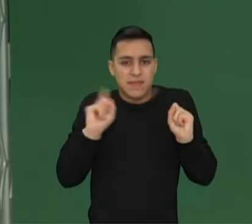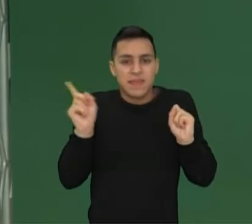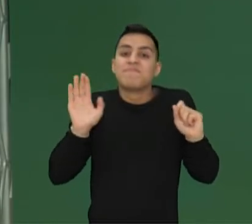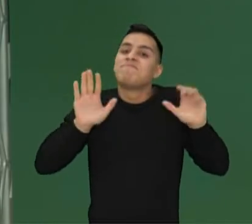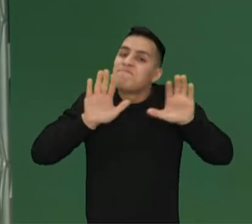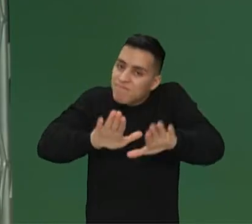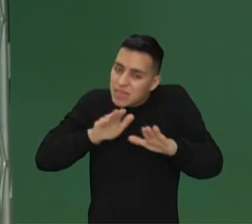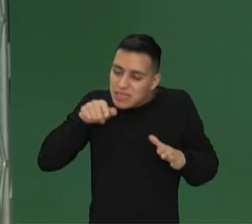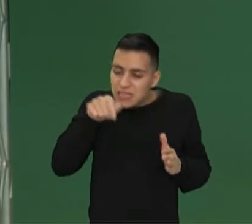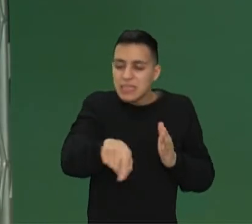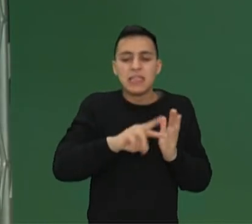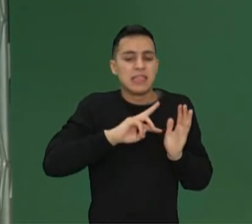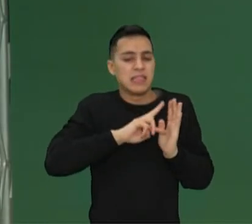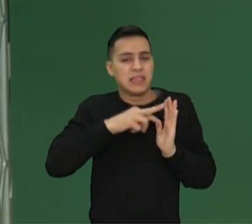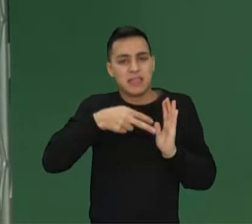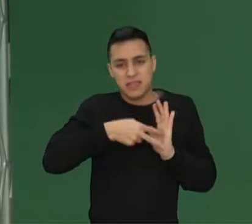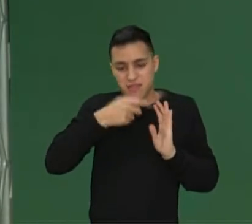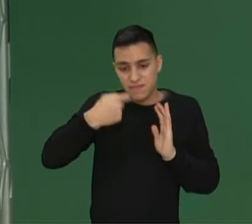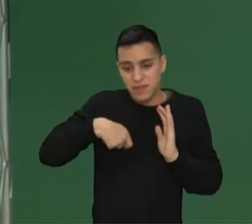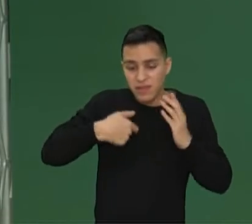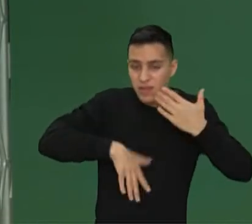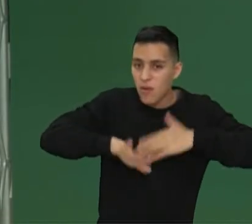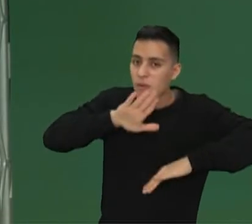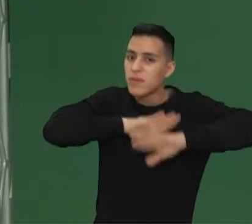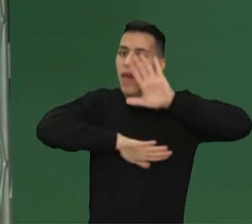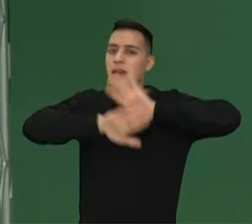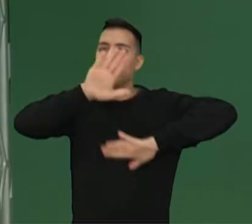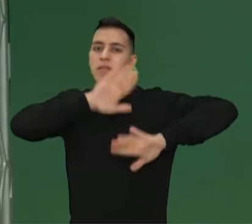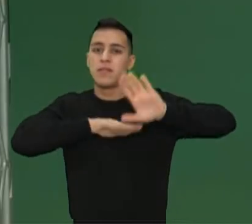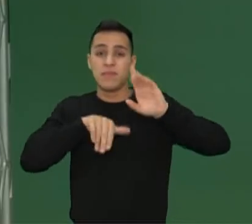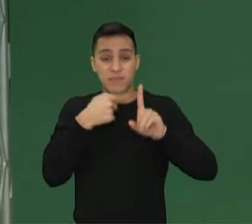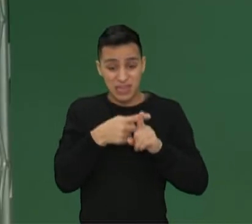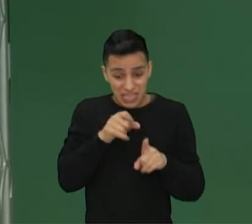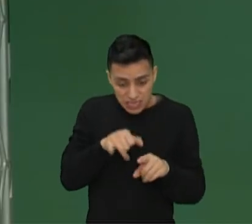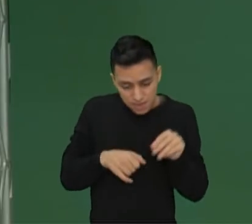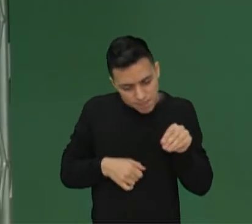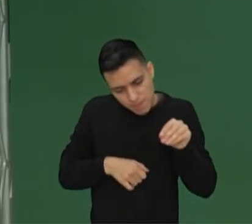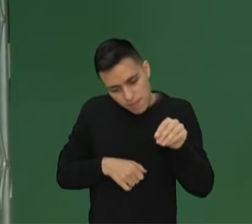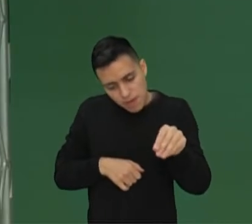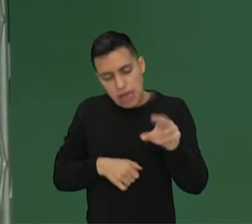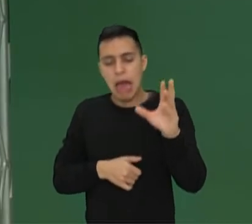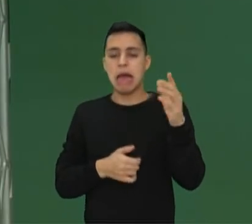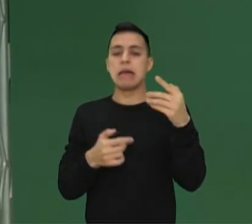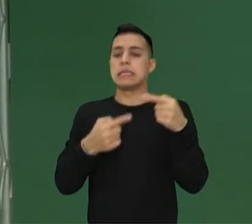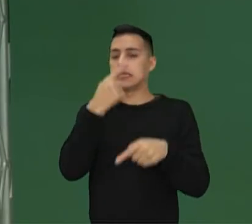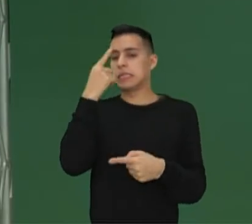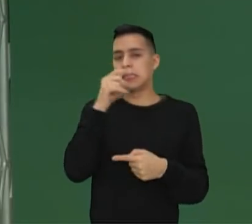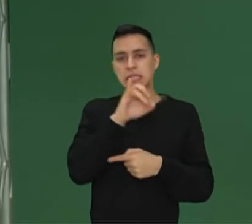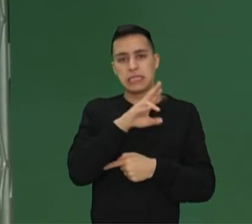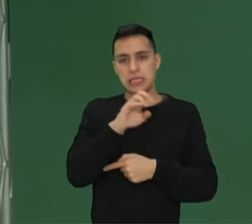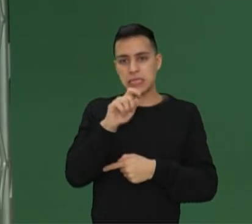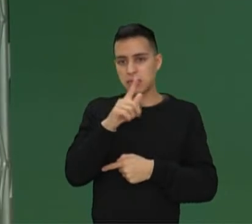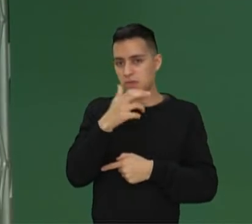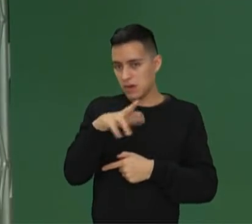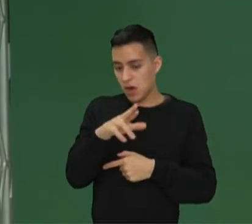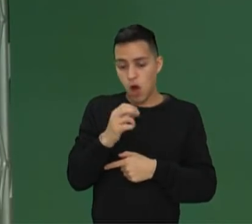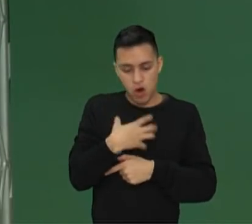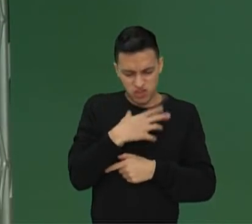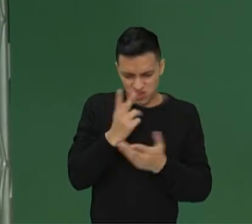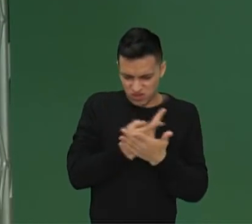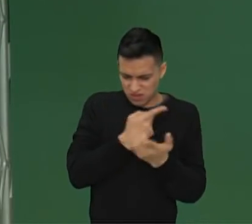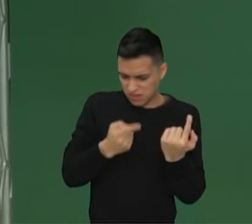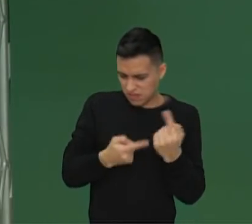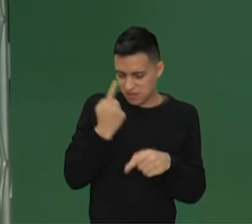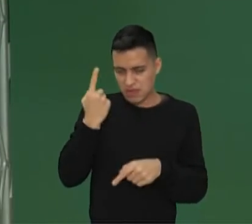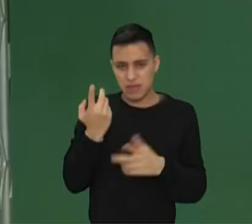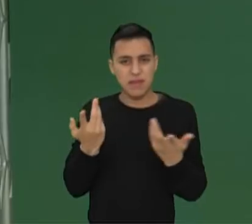mas tem que cuidar porque andou a mais do que é permitido, está sendo uma jogada irregular. Ou andou diferente, né, do que é